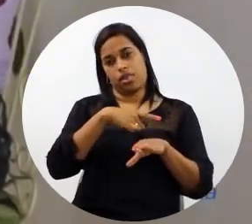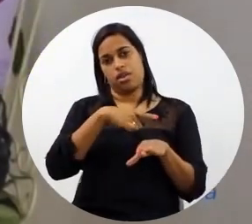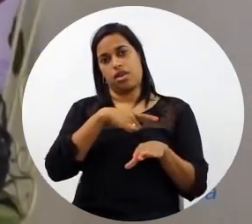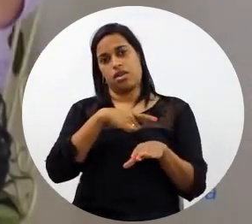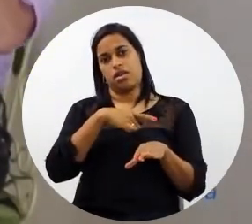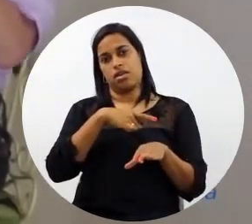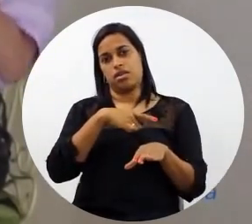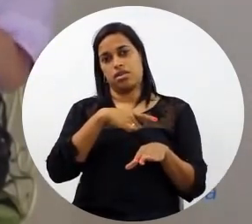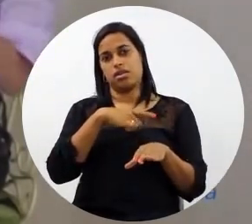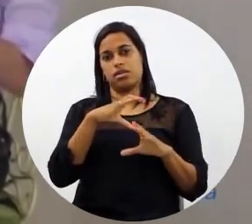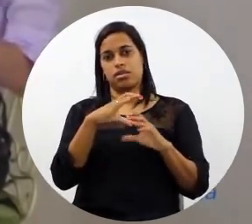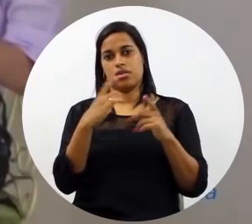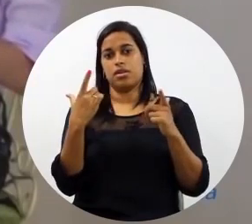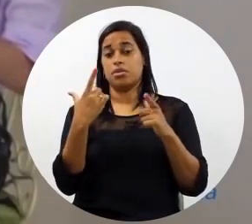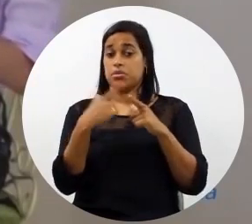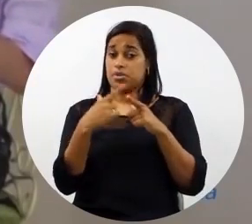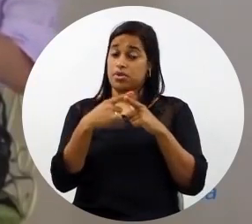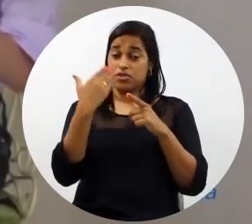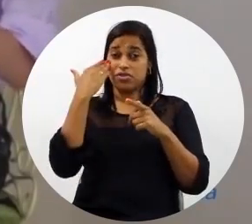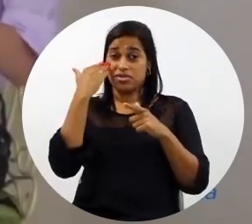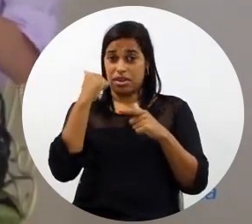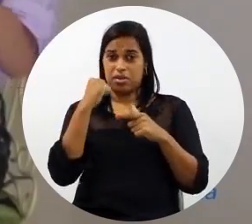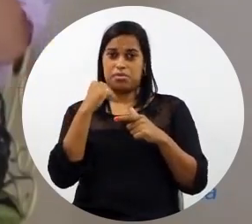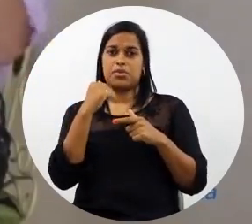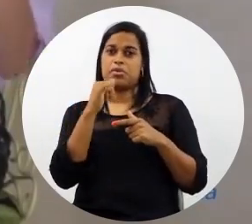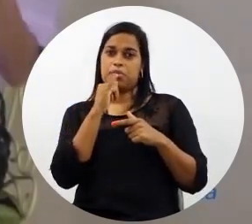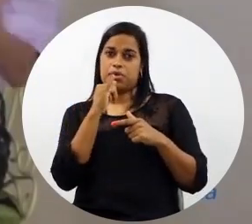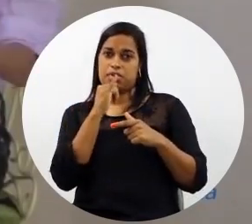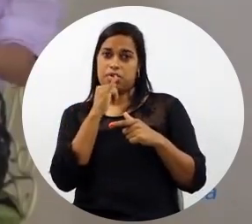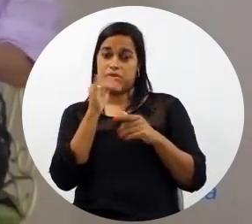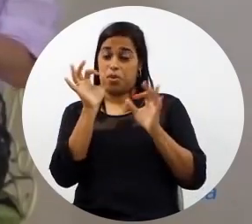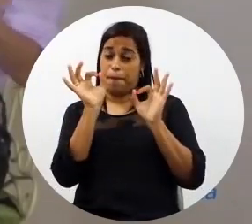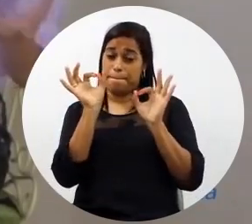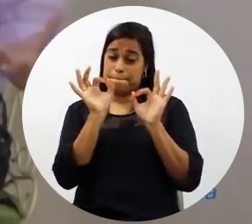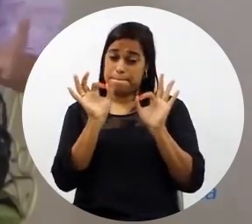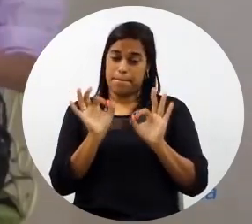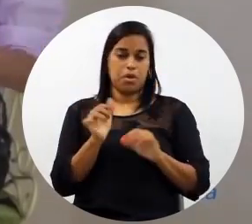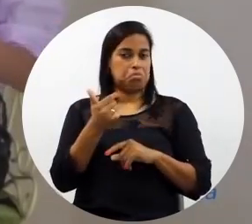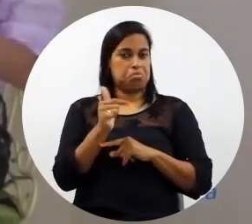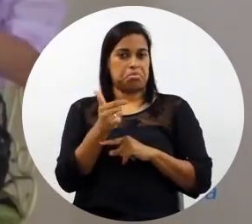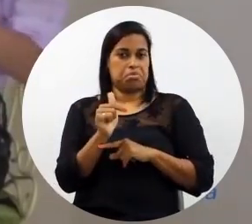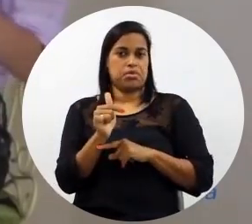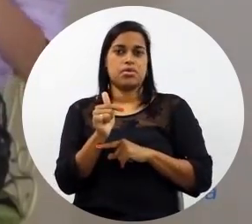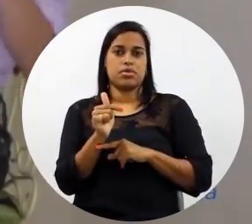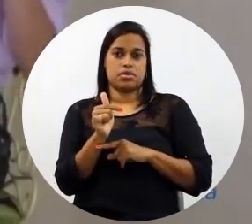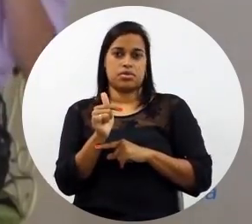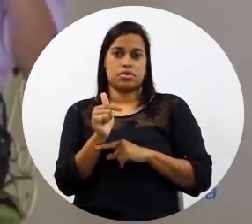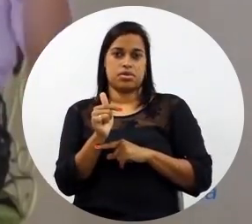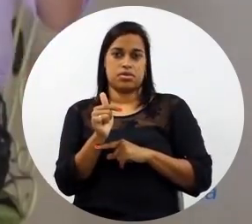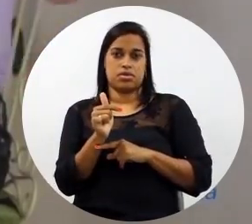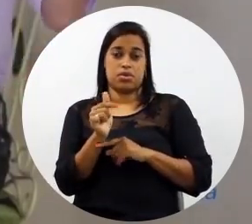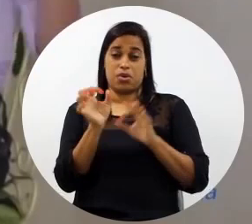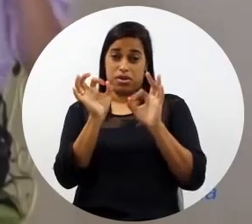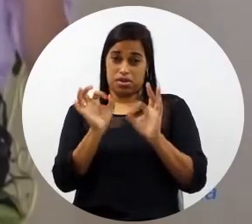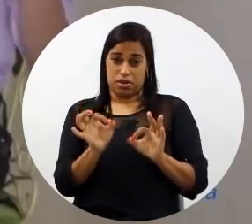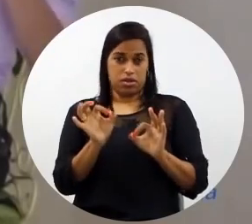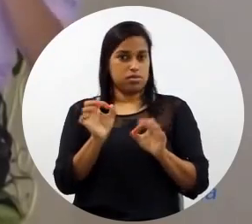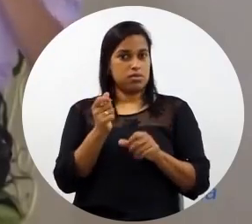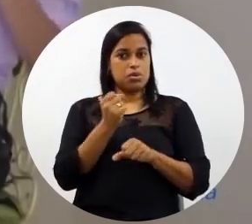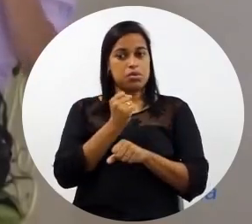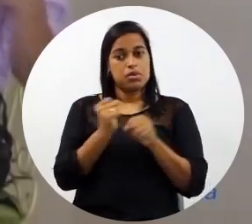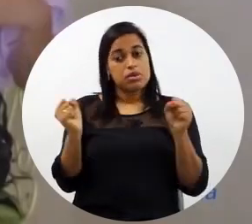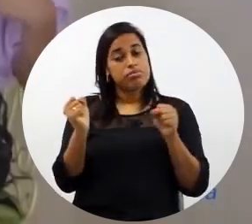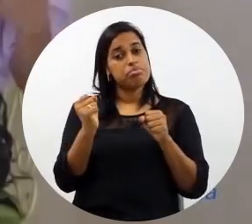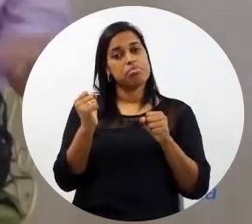do certo, porque a gente sabe que o perfeito não existe. O ideal sempre